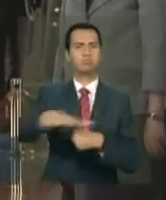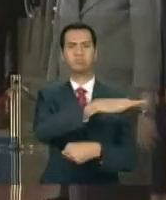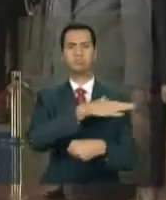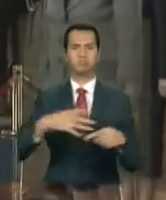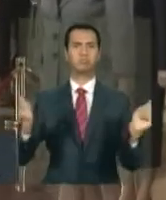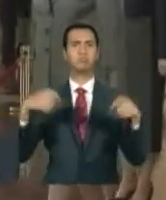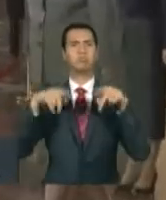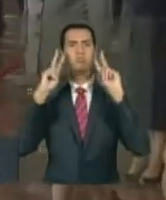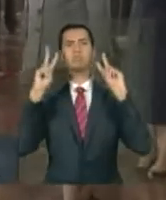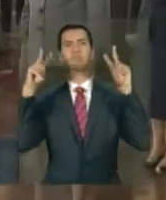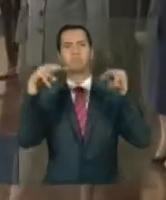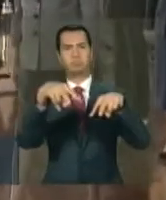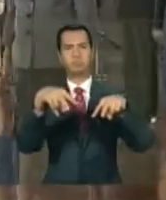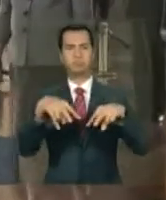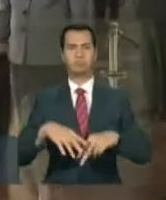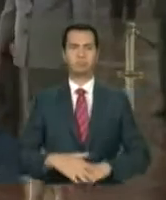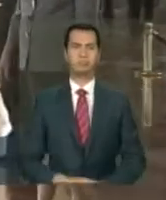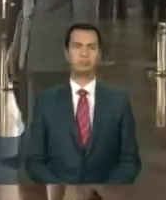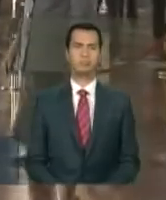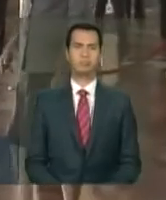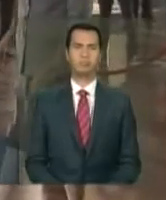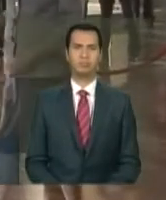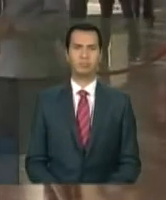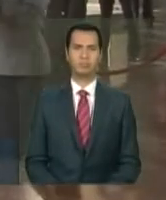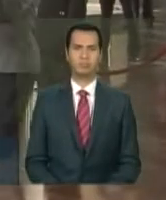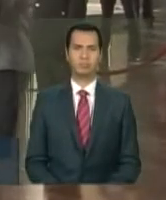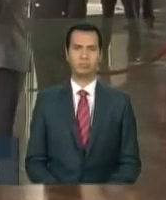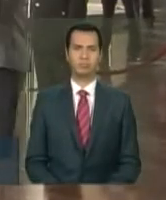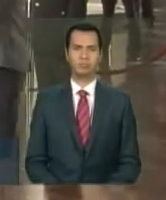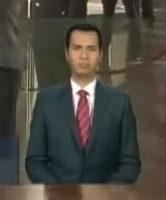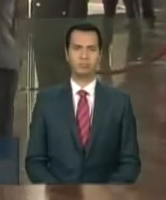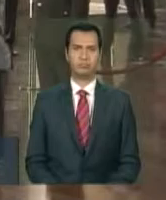estiver na cidade.